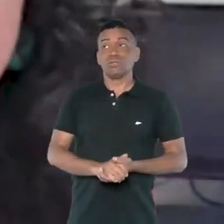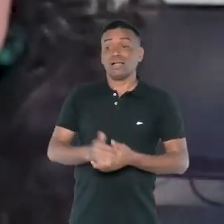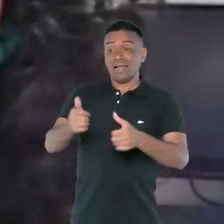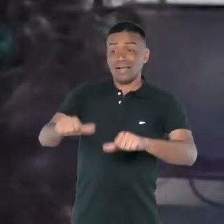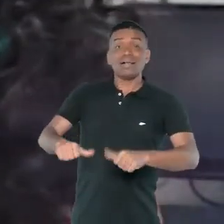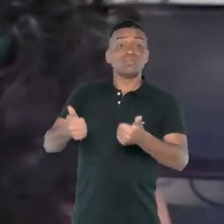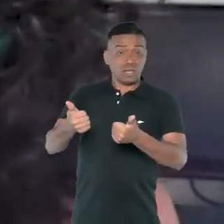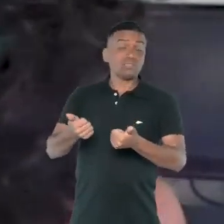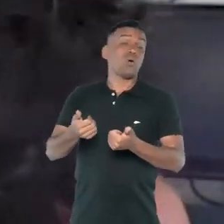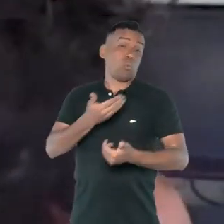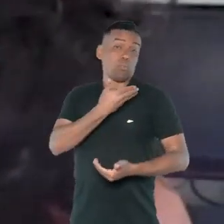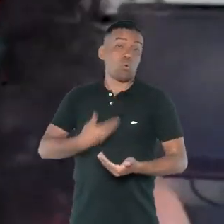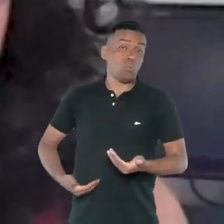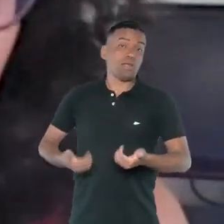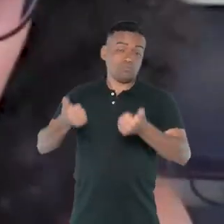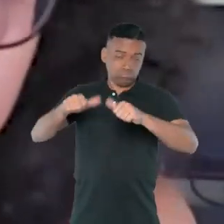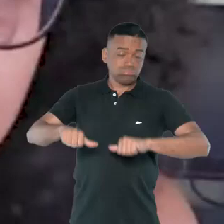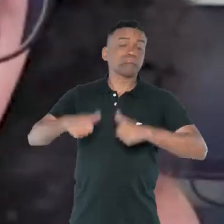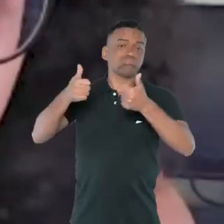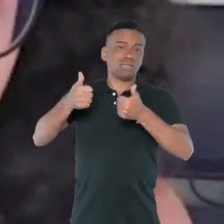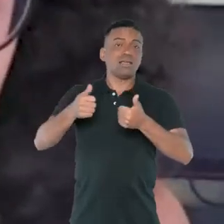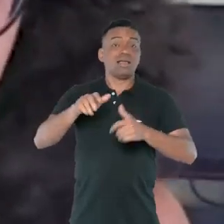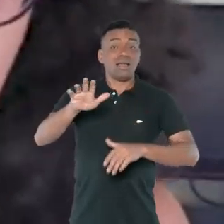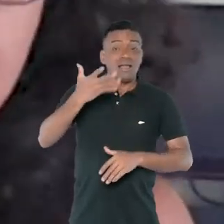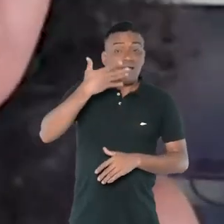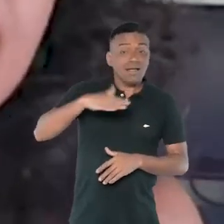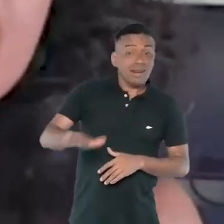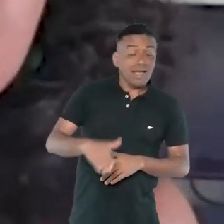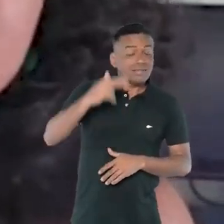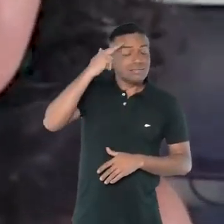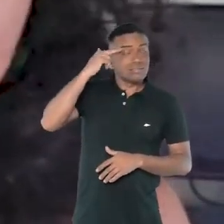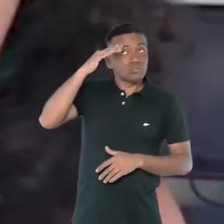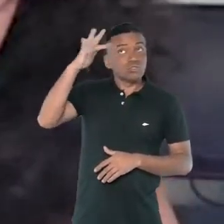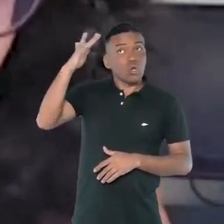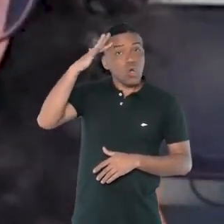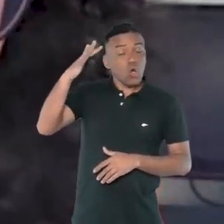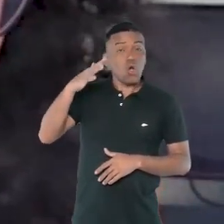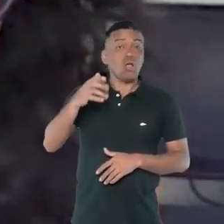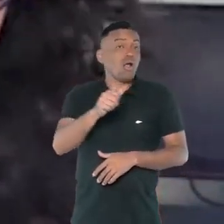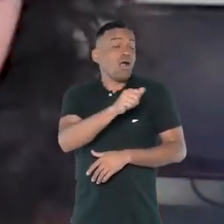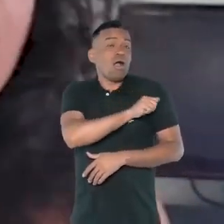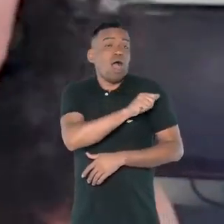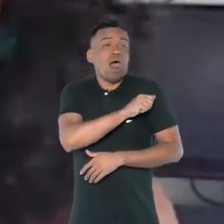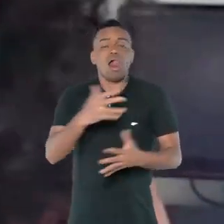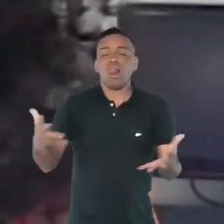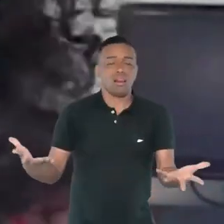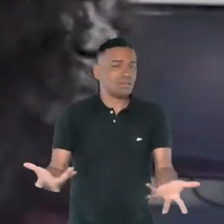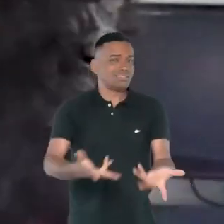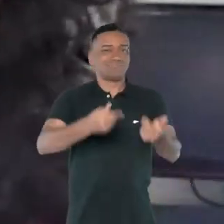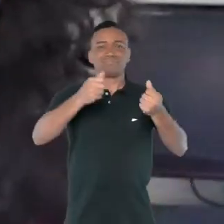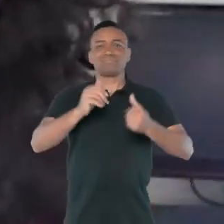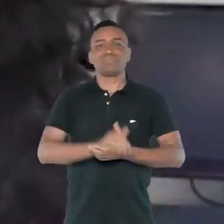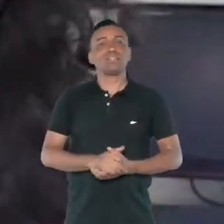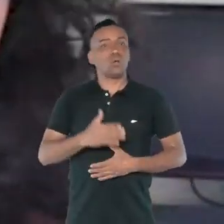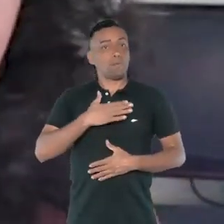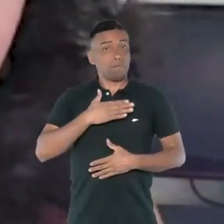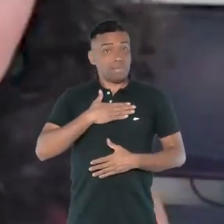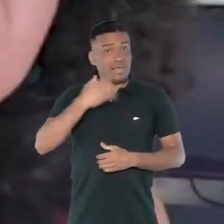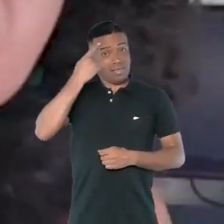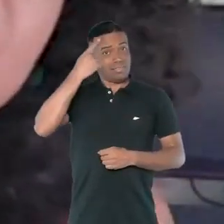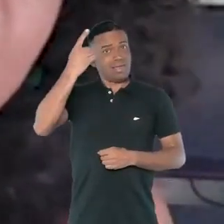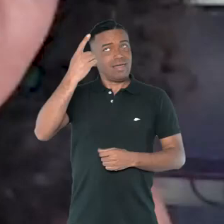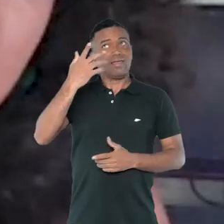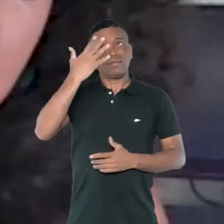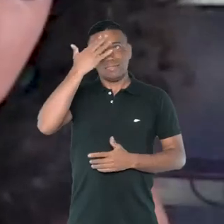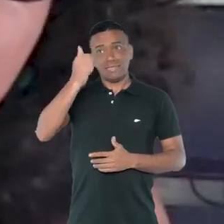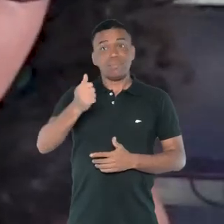filhos, a crianças que querem uma educação pública de qualidade, a crianças que sonham, que são excelentes alunos.